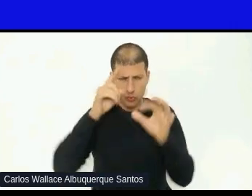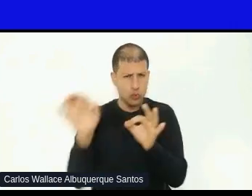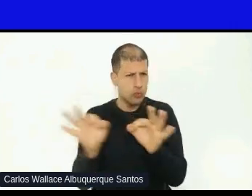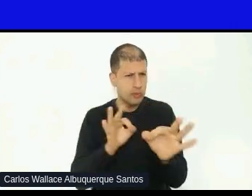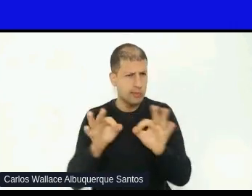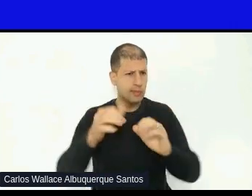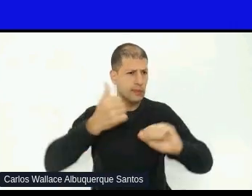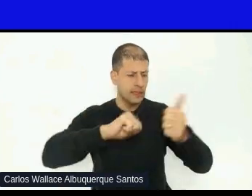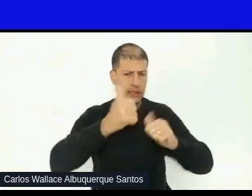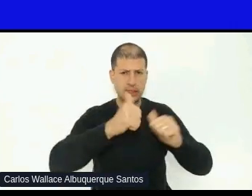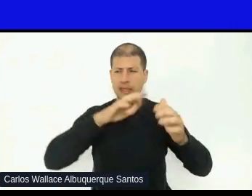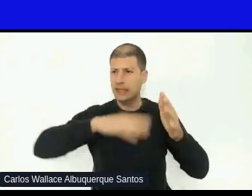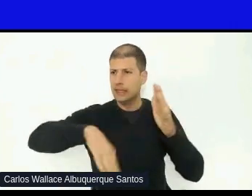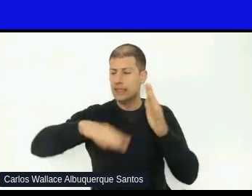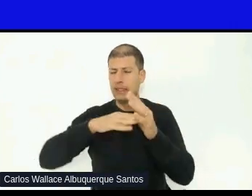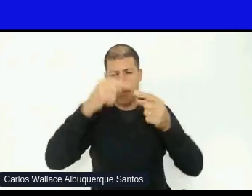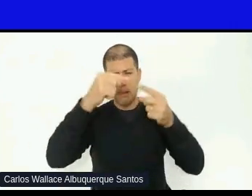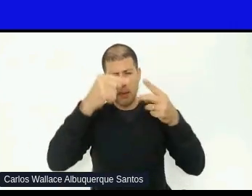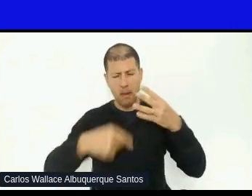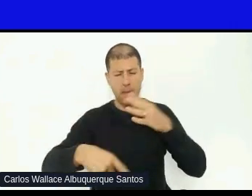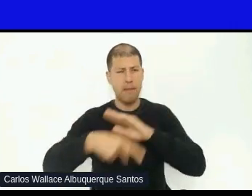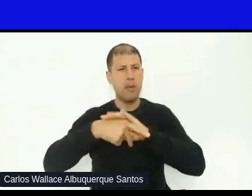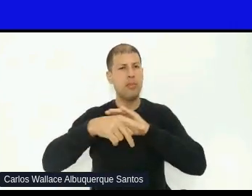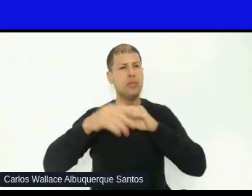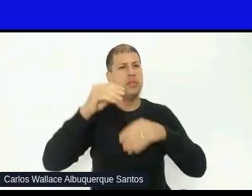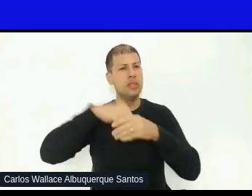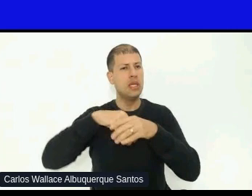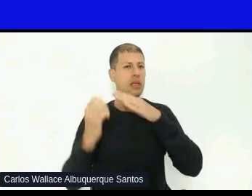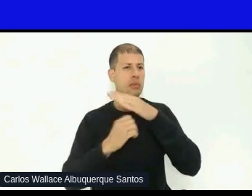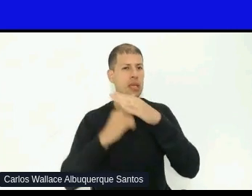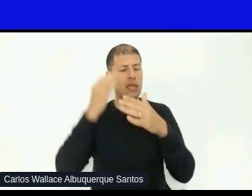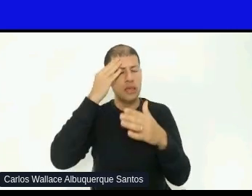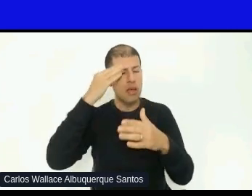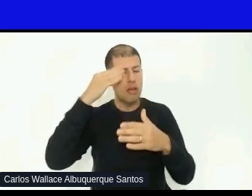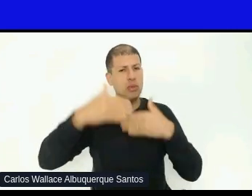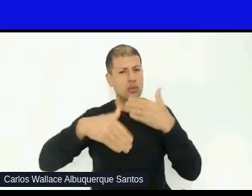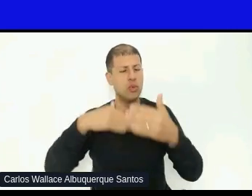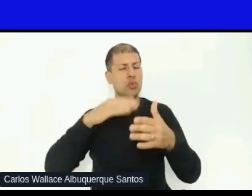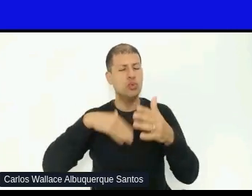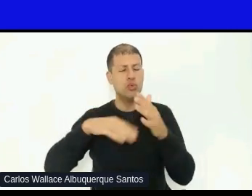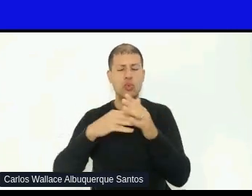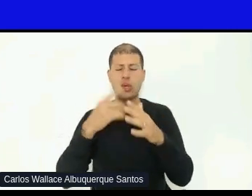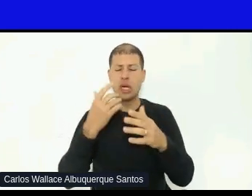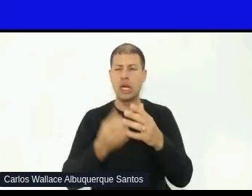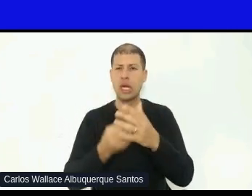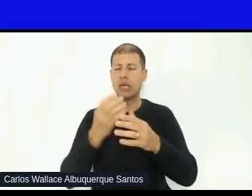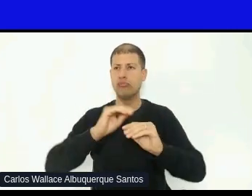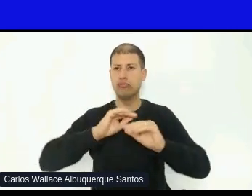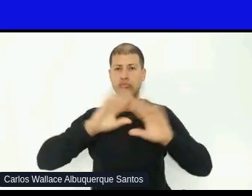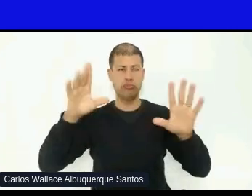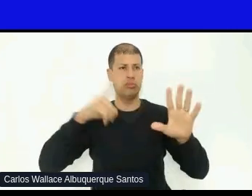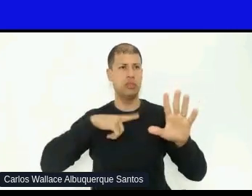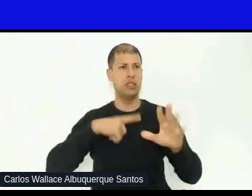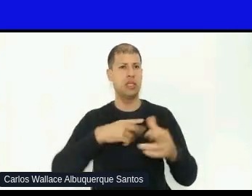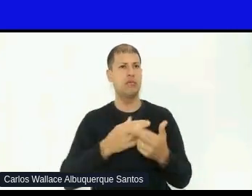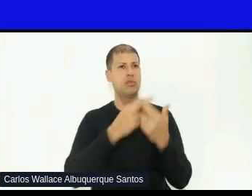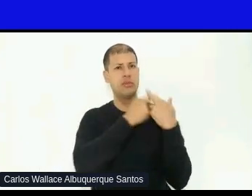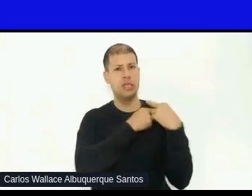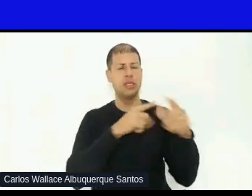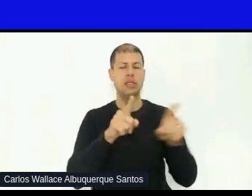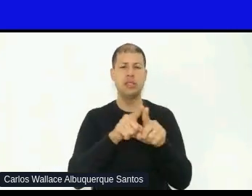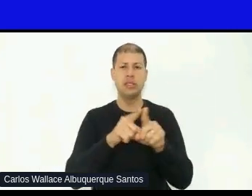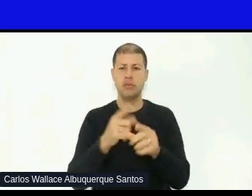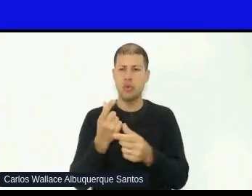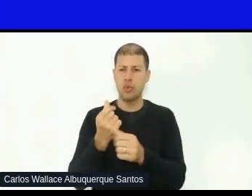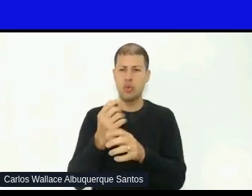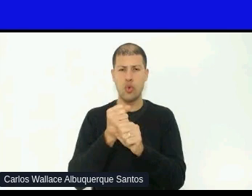monitorando os indicadores da minha organização, entendendo os processos decisórios, gerando transparência, responsabilidade e prestação de contas